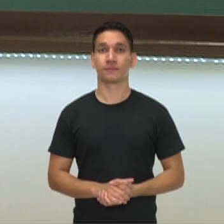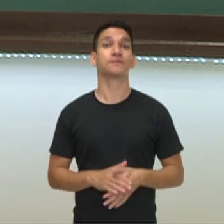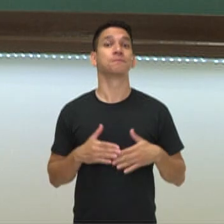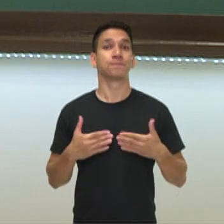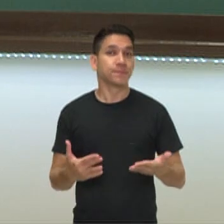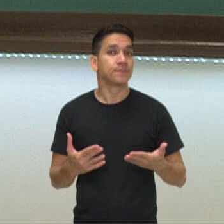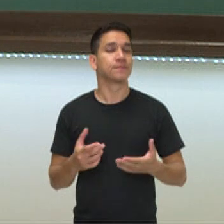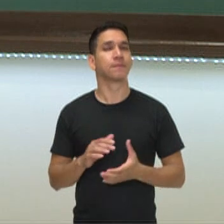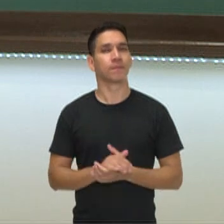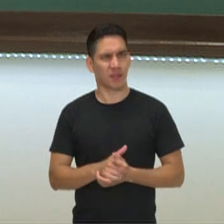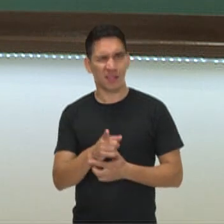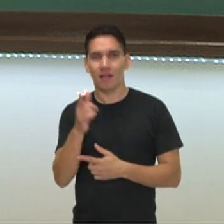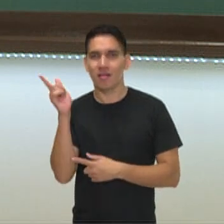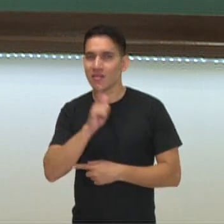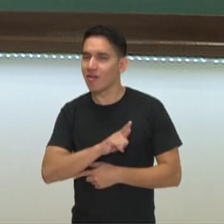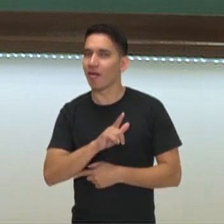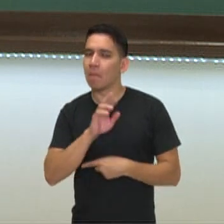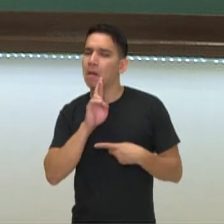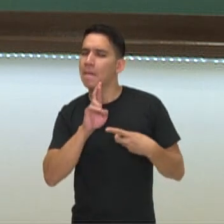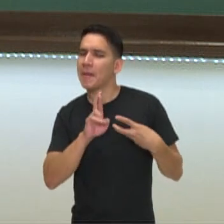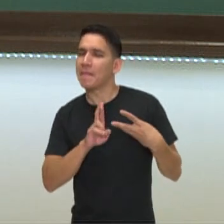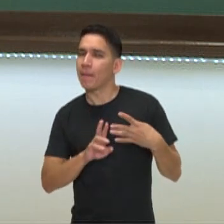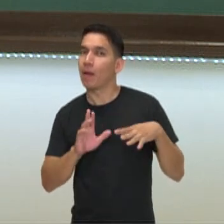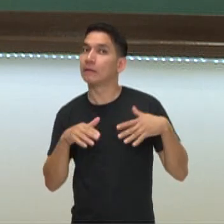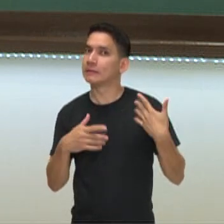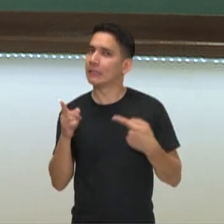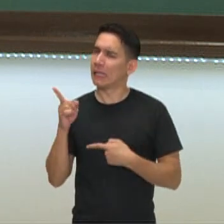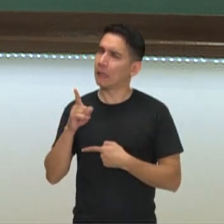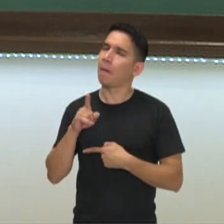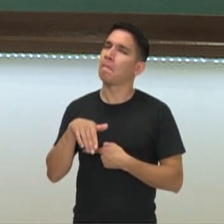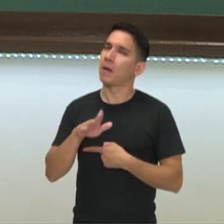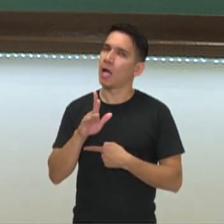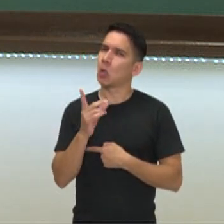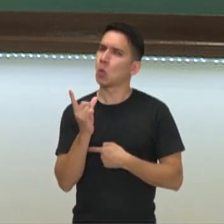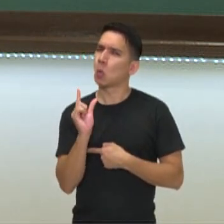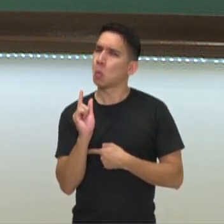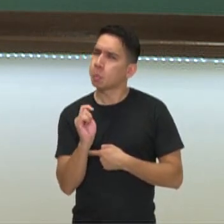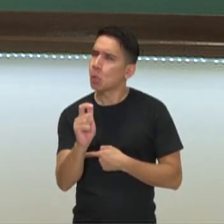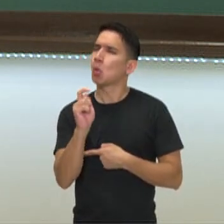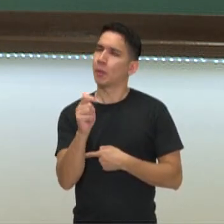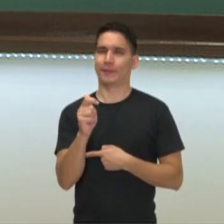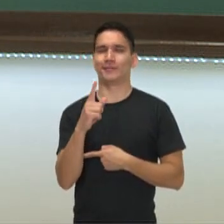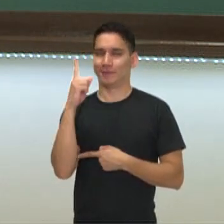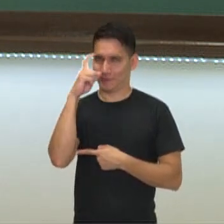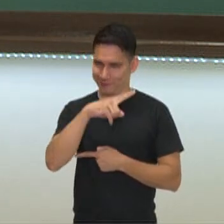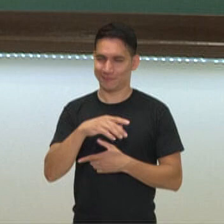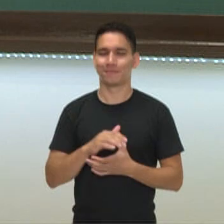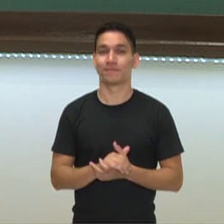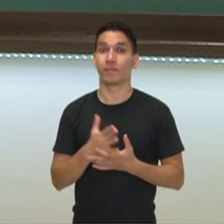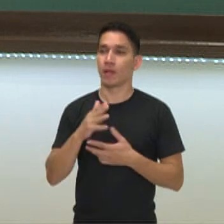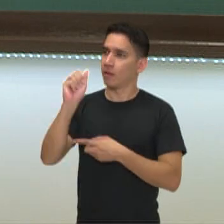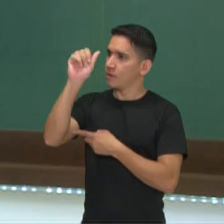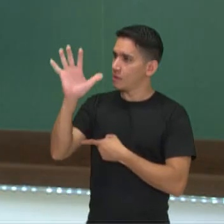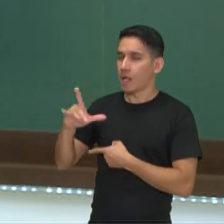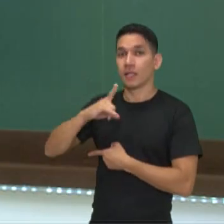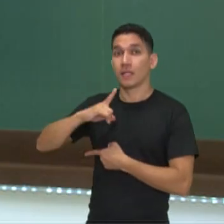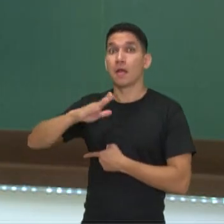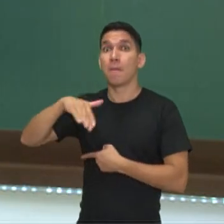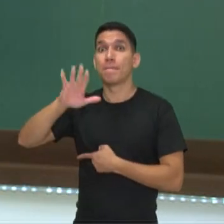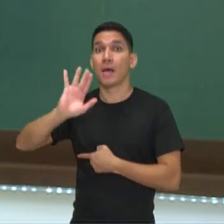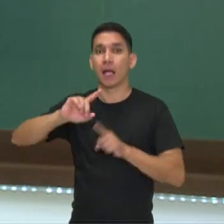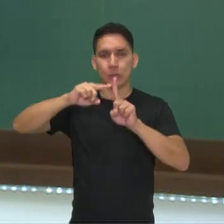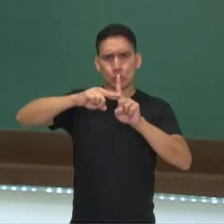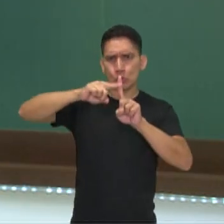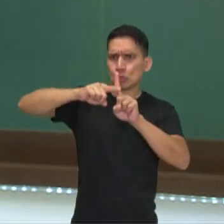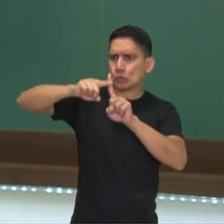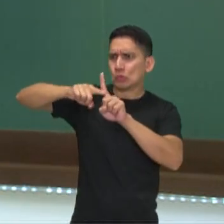E então, conseguiram solucionar, essa é um pouquinho complicada. Vamos ver aqui, a África apresenta maiores médias